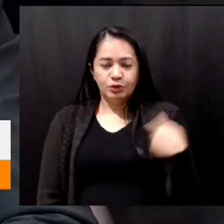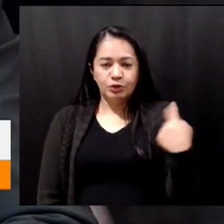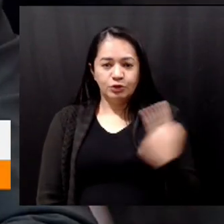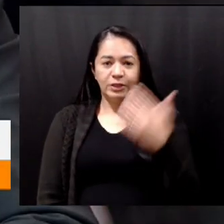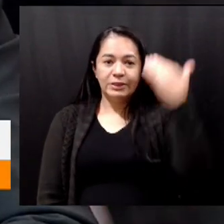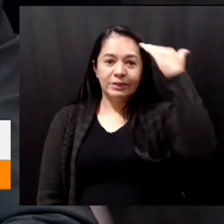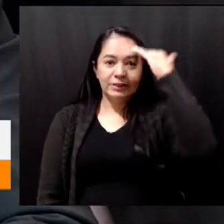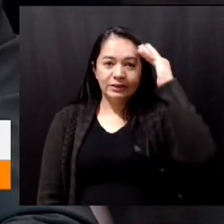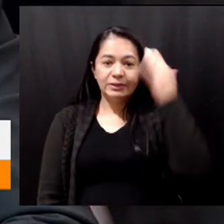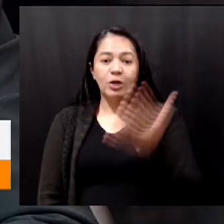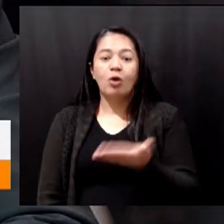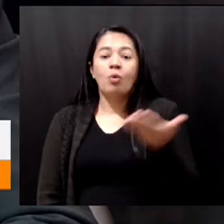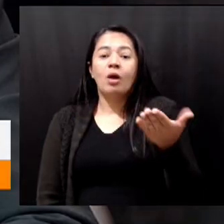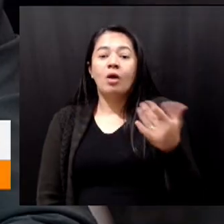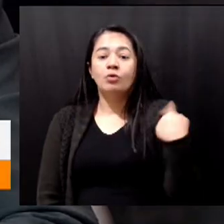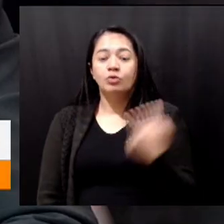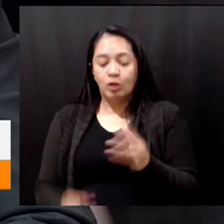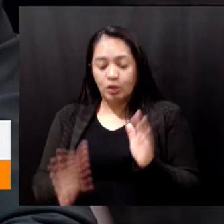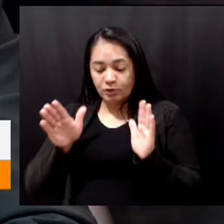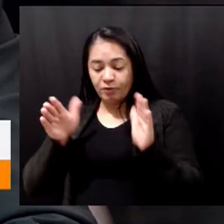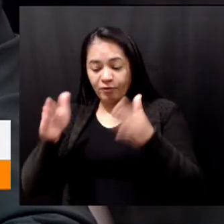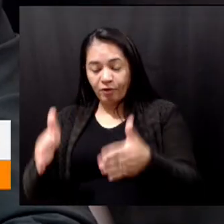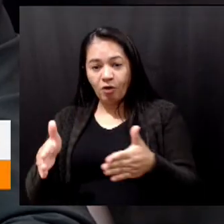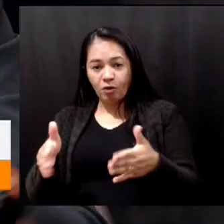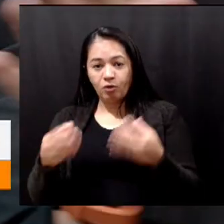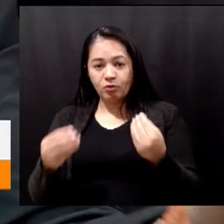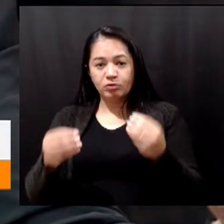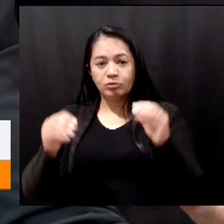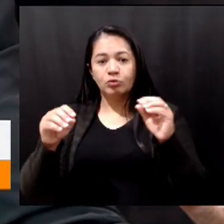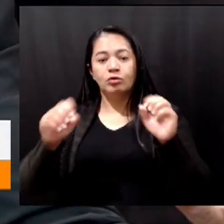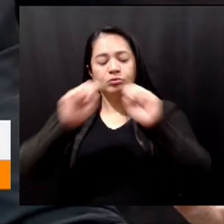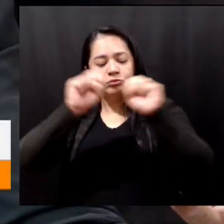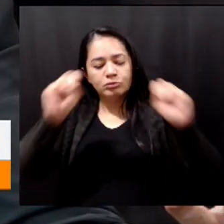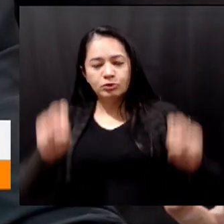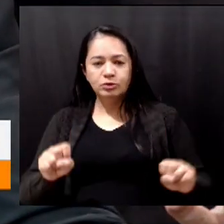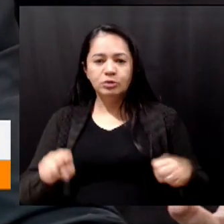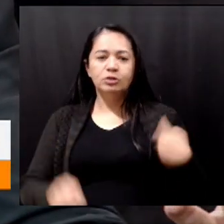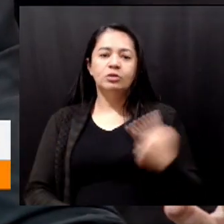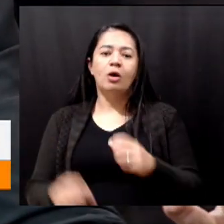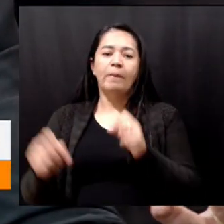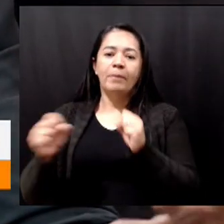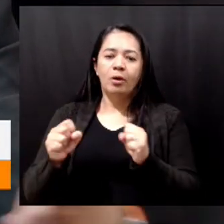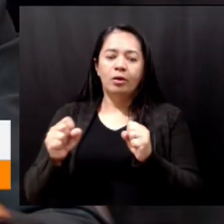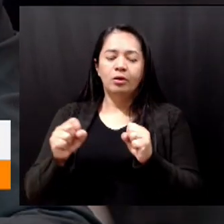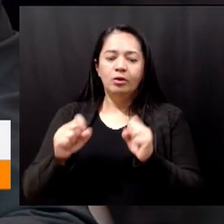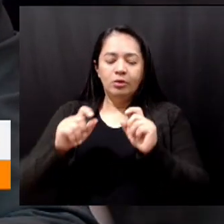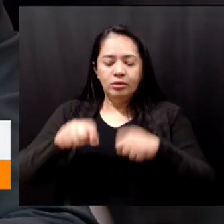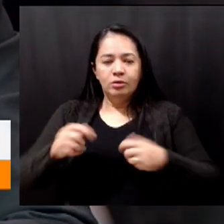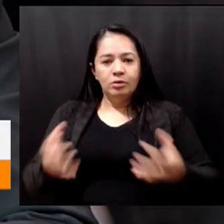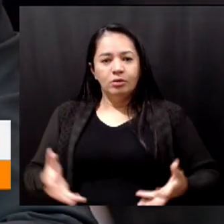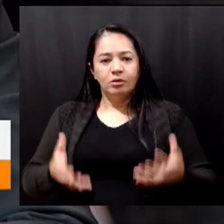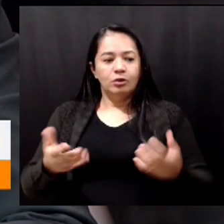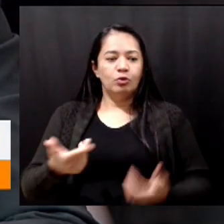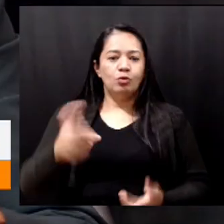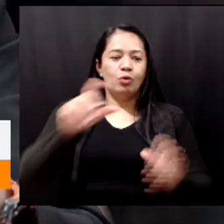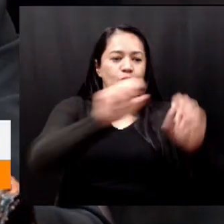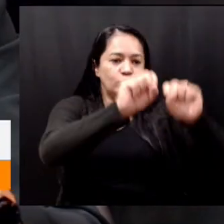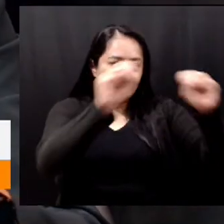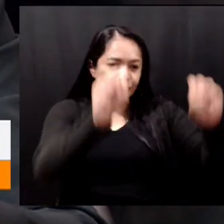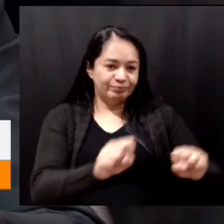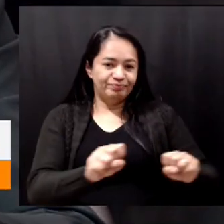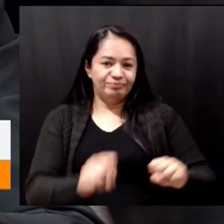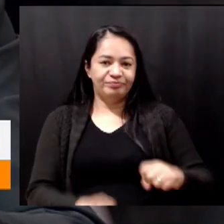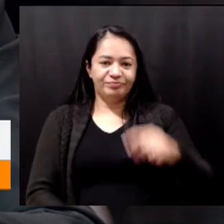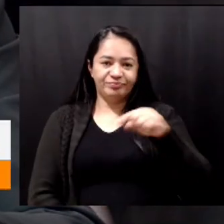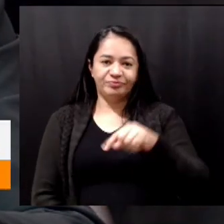vocação como ecossistema e o que a gente pode contribuir com os outros ecossistemas. E aqui o que eu gosto muito